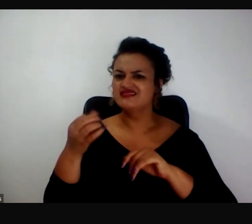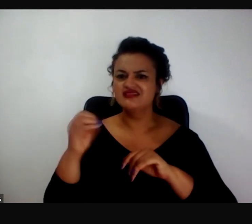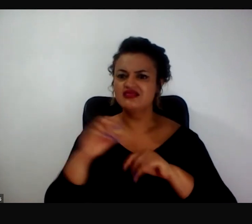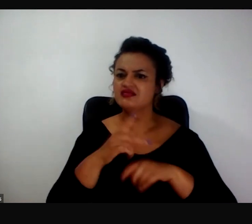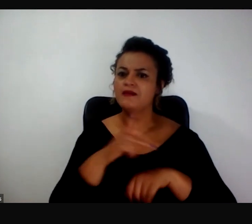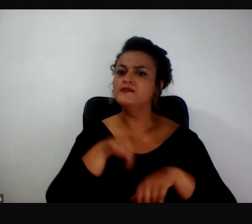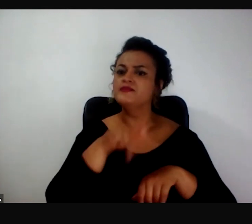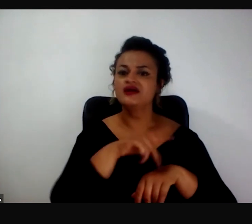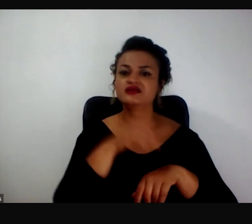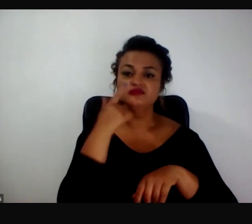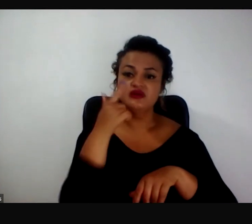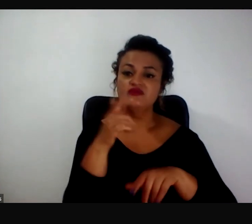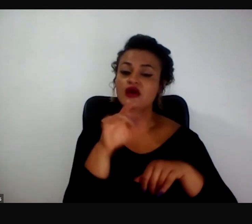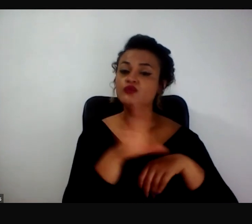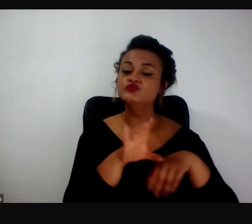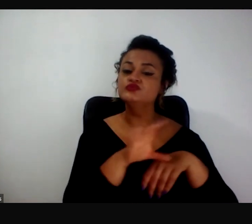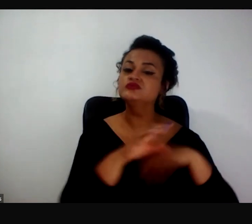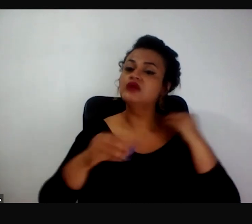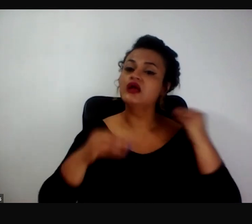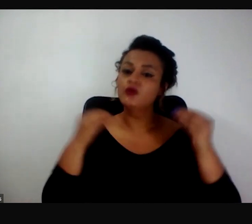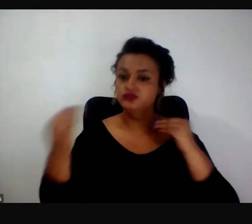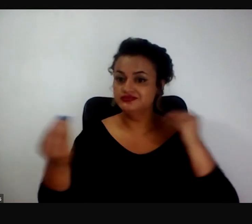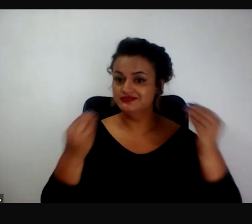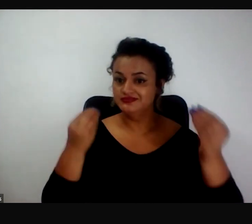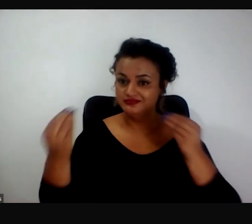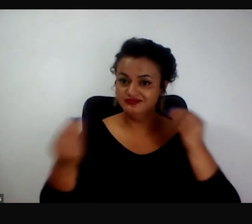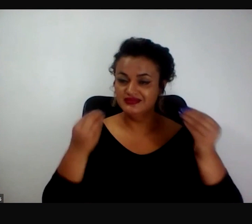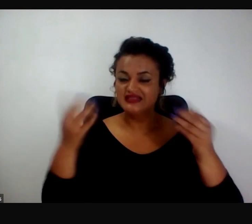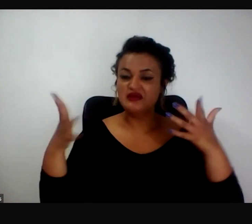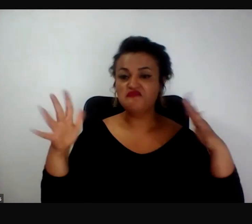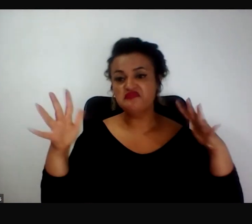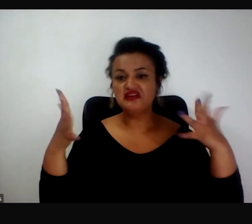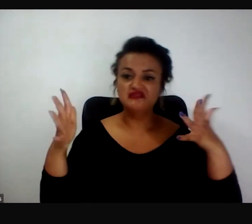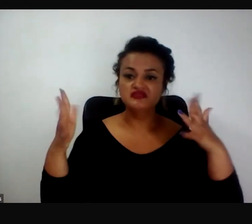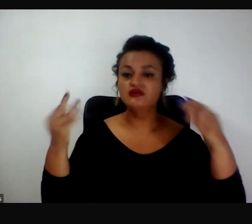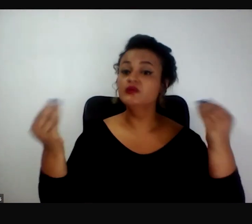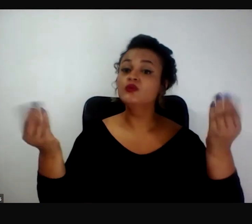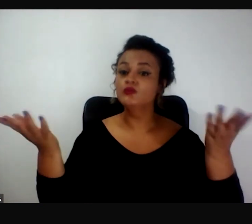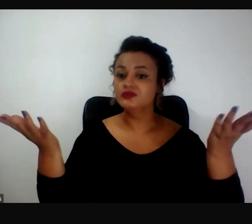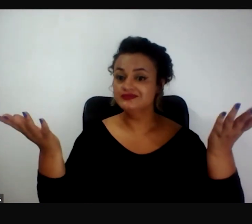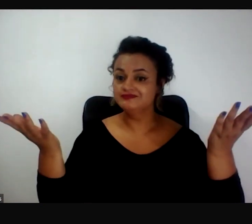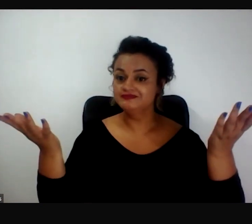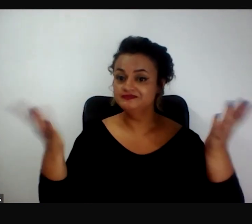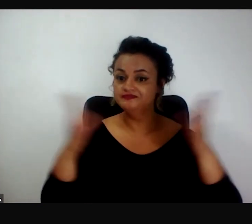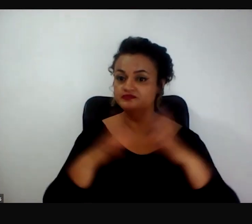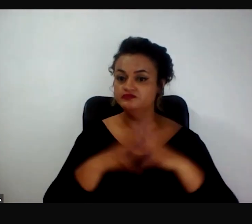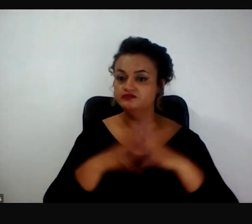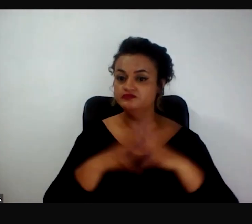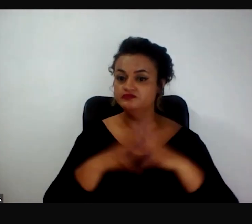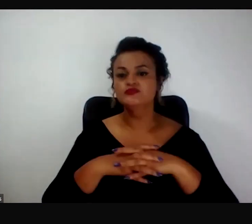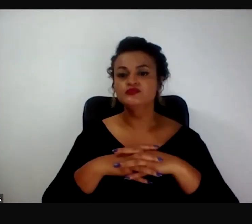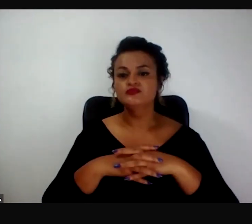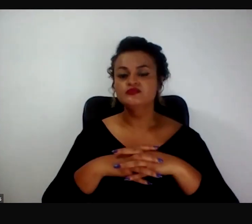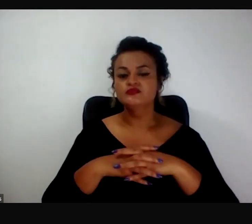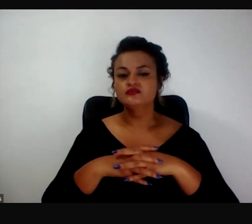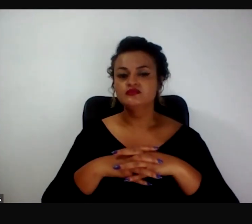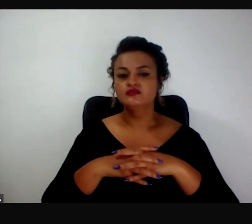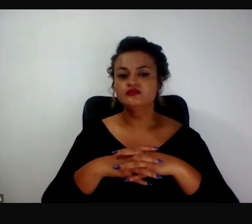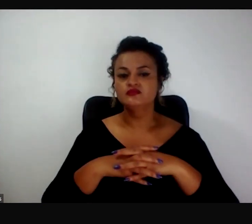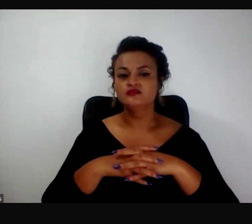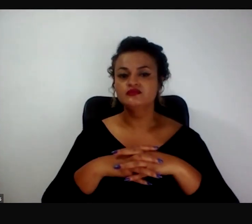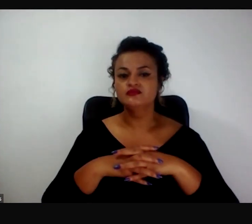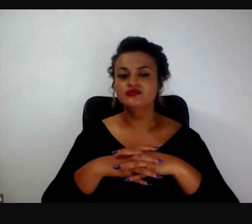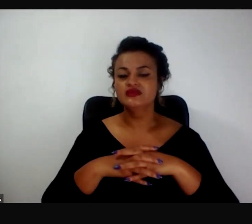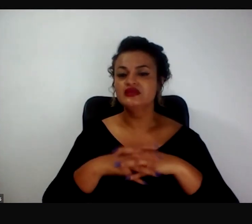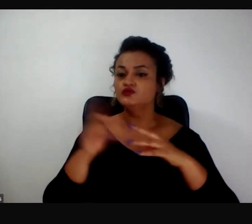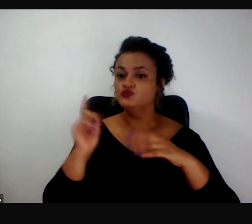nas constituições quais tinham essa previsão, né? É interessante que, não